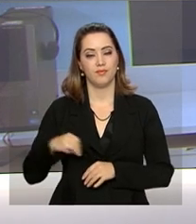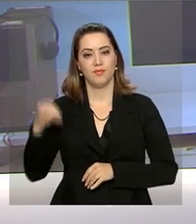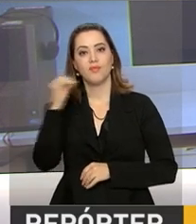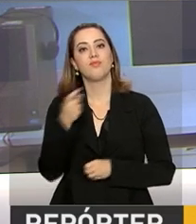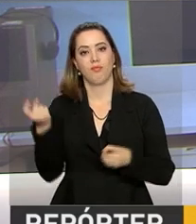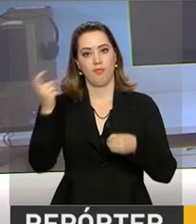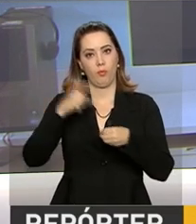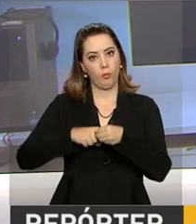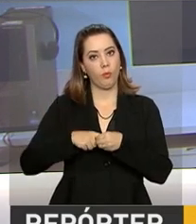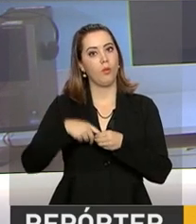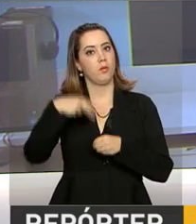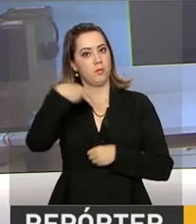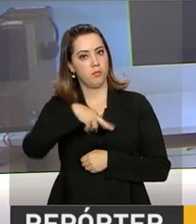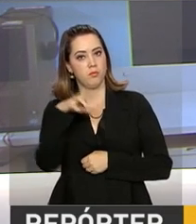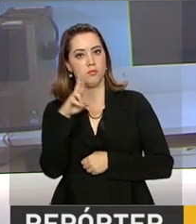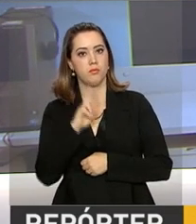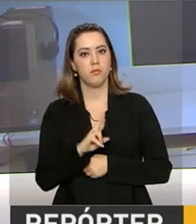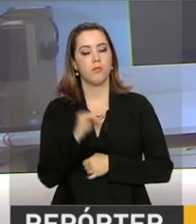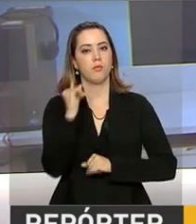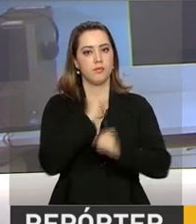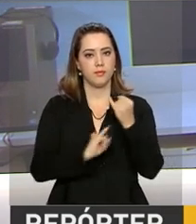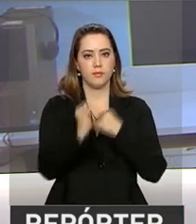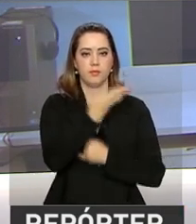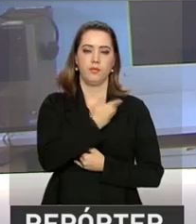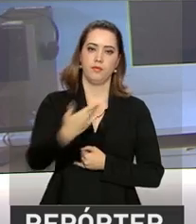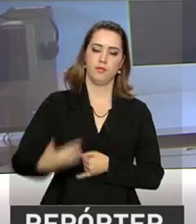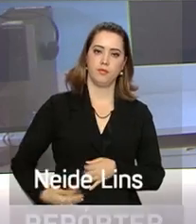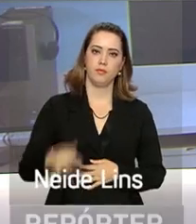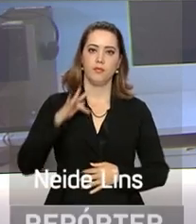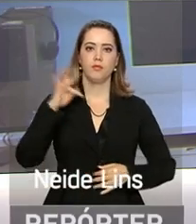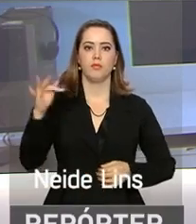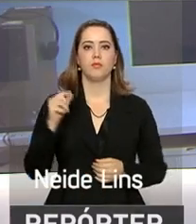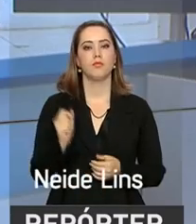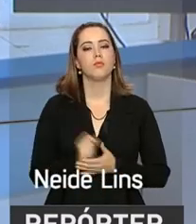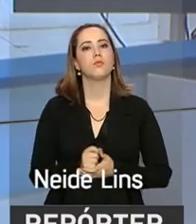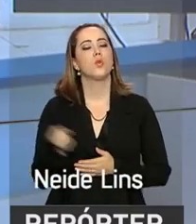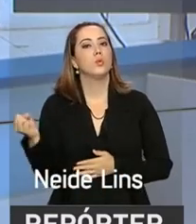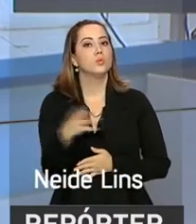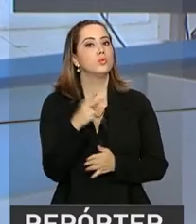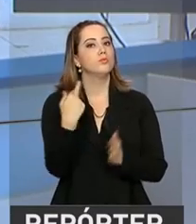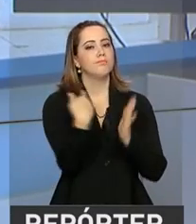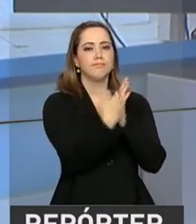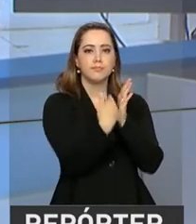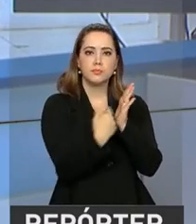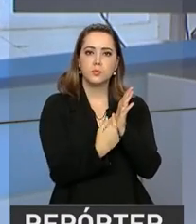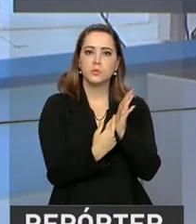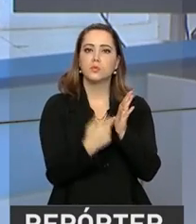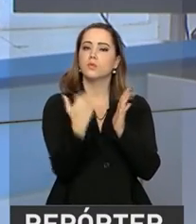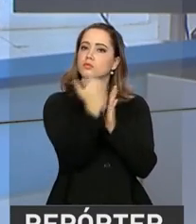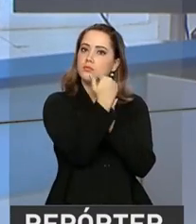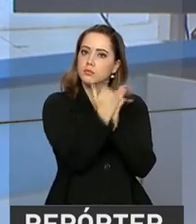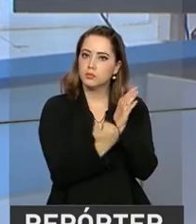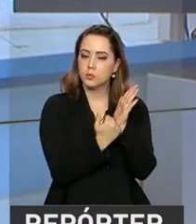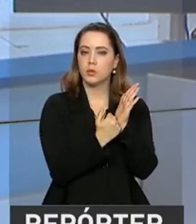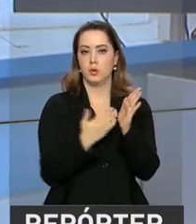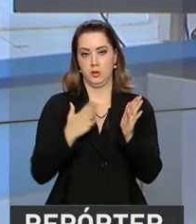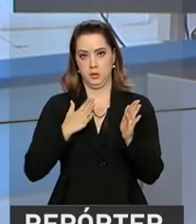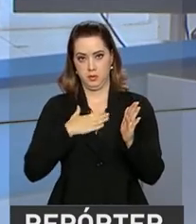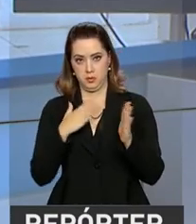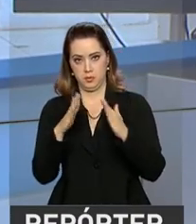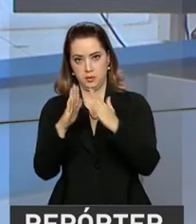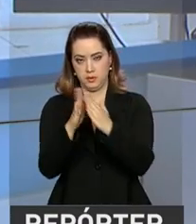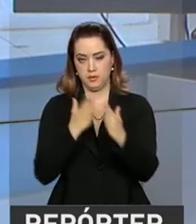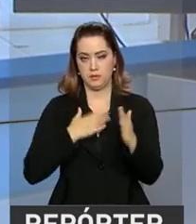Olá, estamos de volta com o repórter NBR e as notícias do governo federal. Novas regras para o programa Minha Casa Minha Vida vão